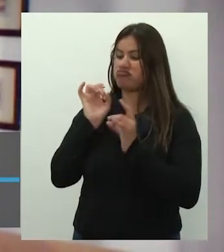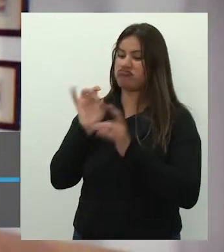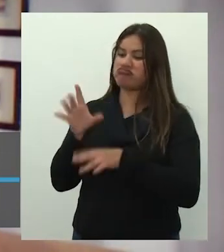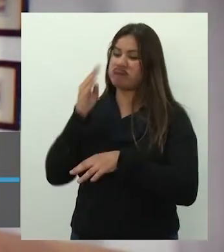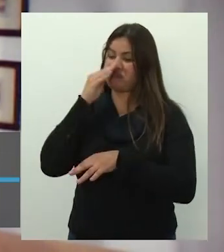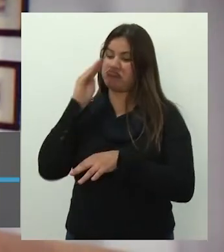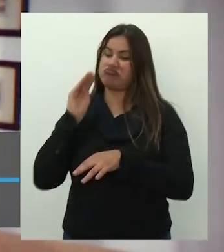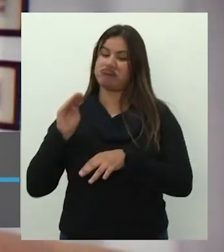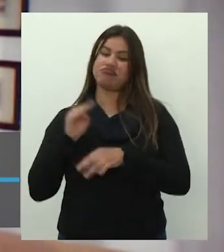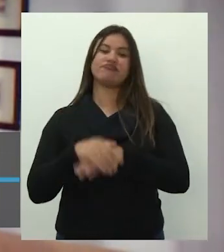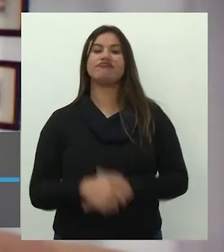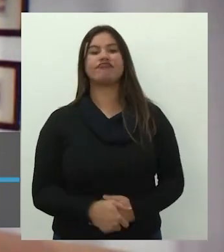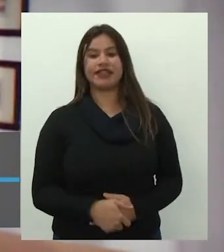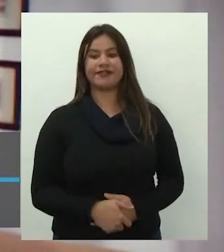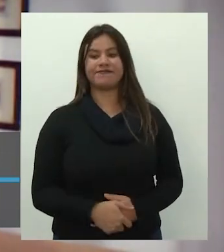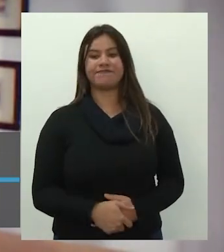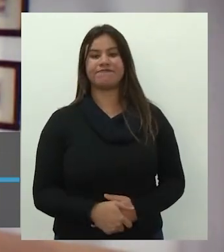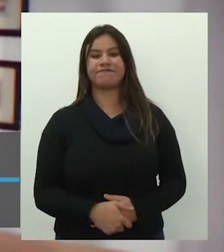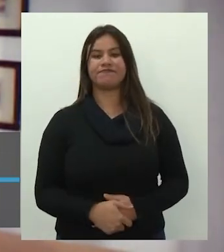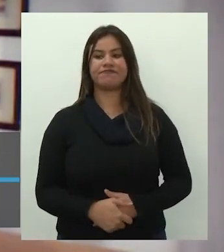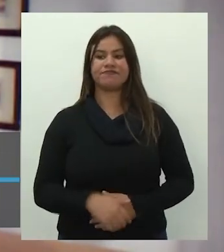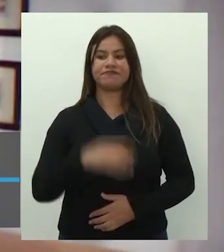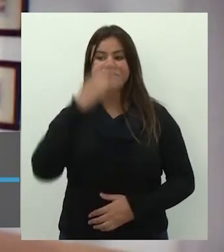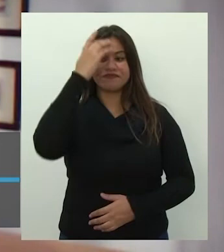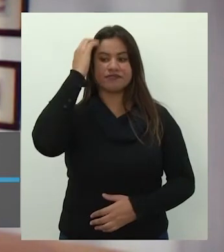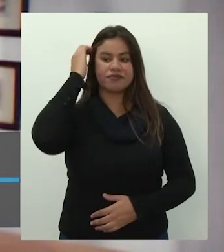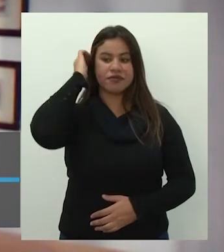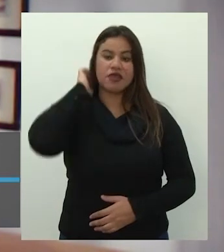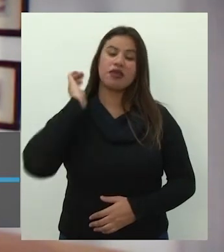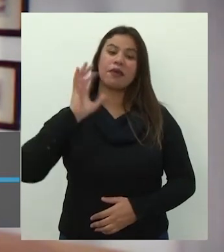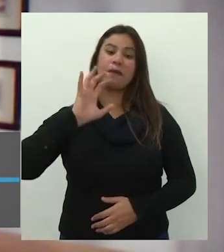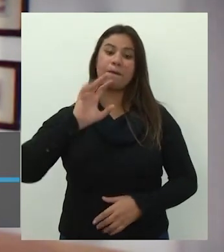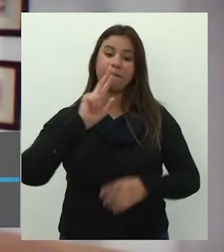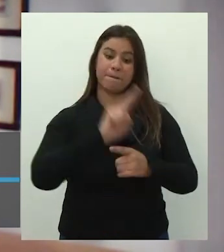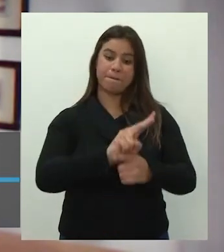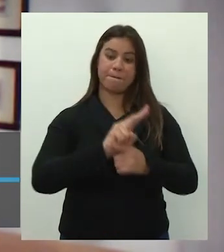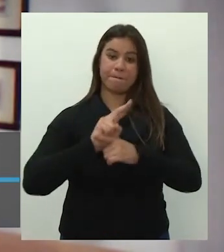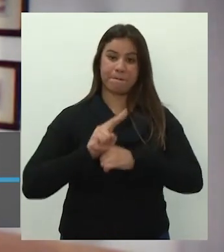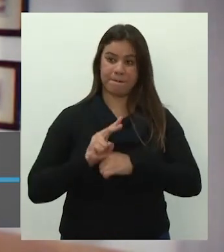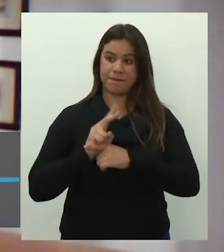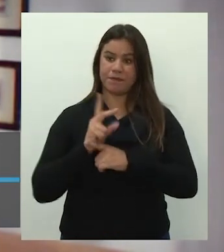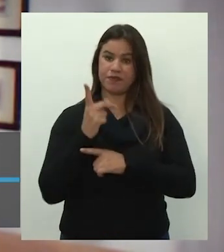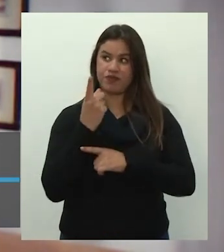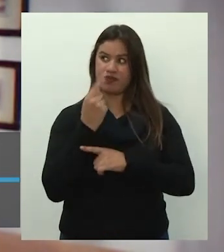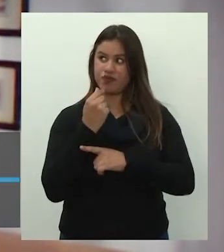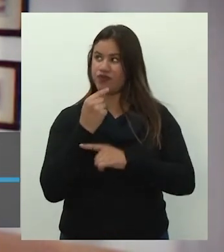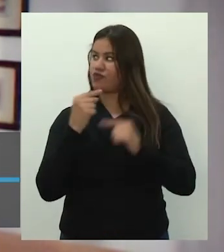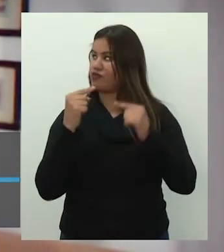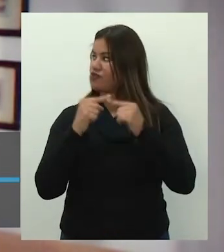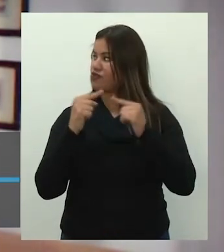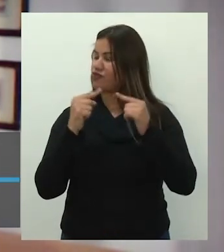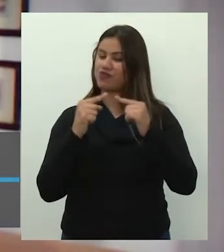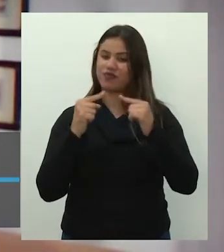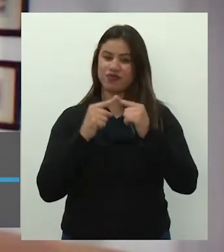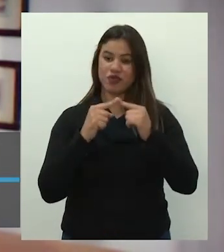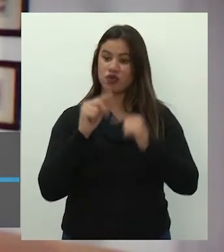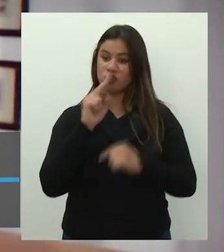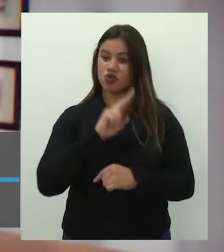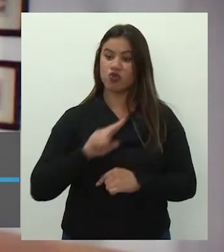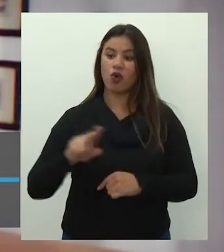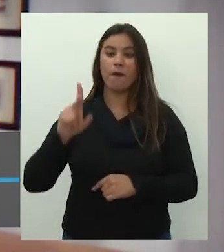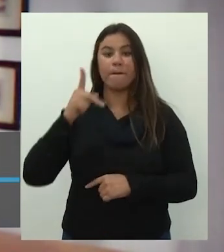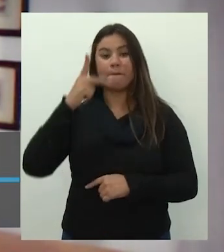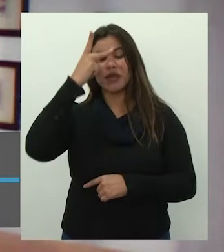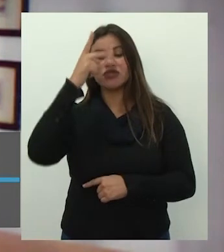Fazendo um empréstimo consignado em nome daquele idoso que tem